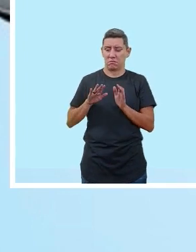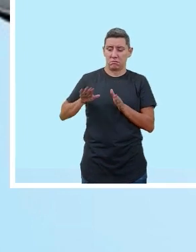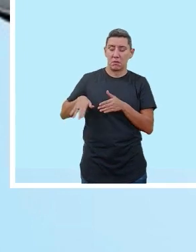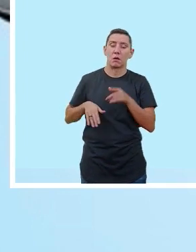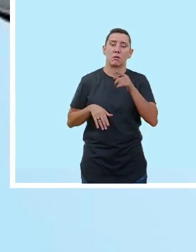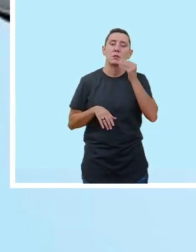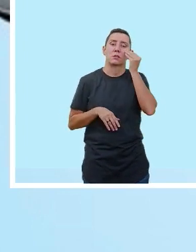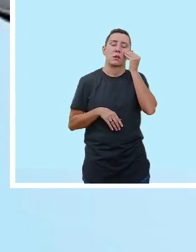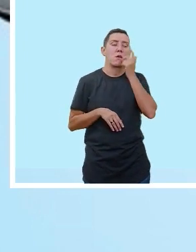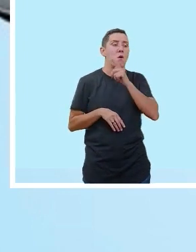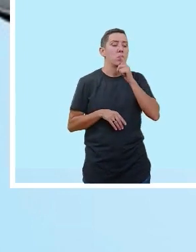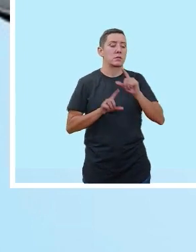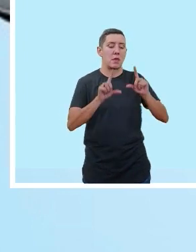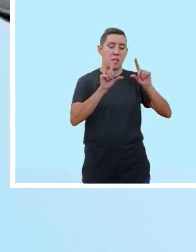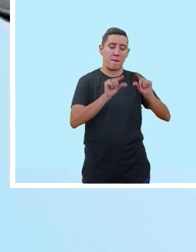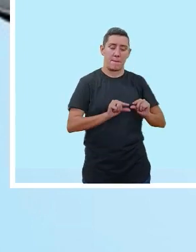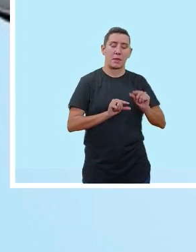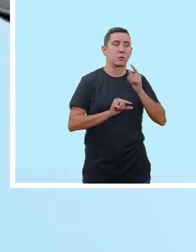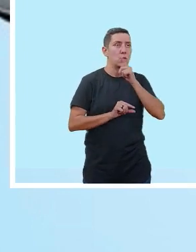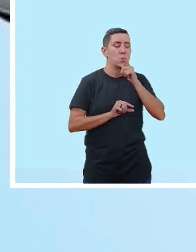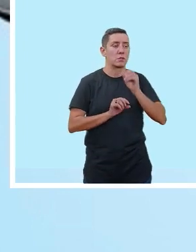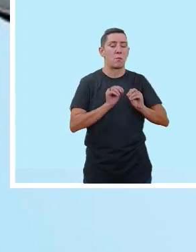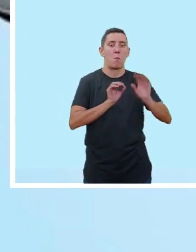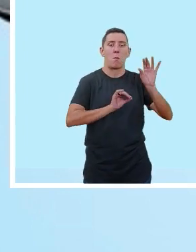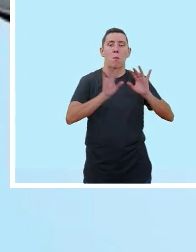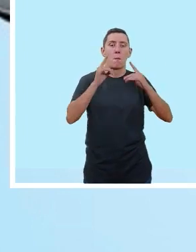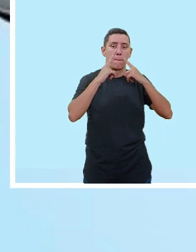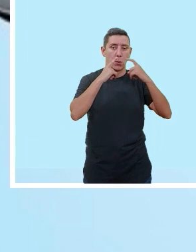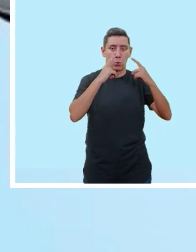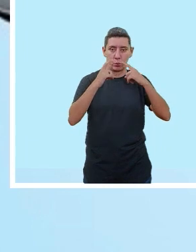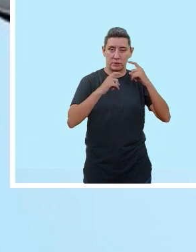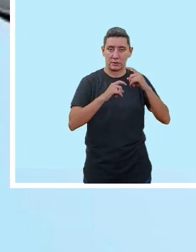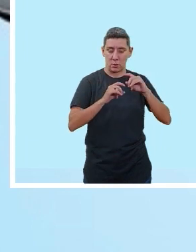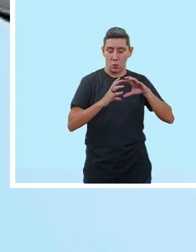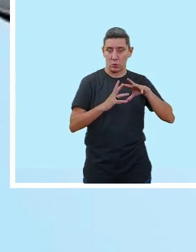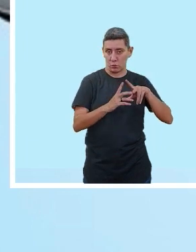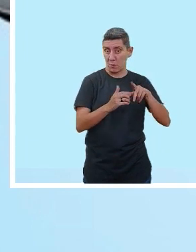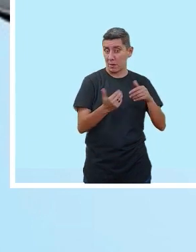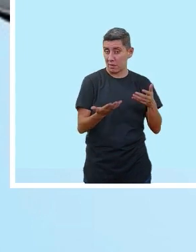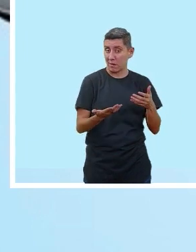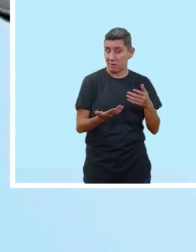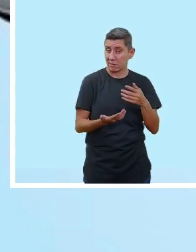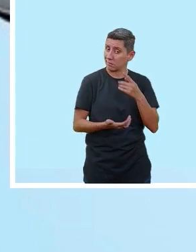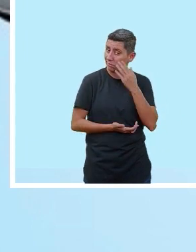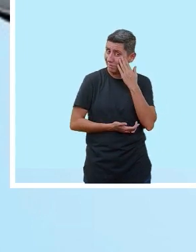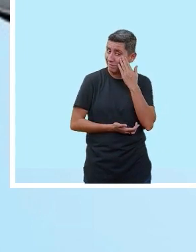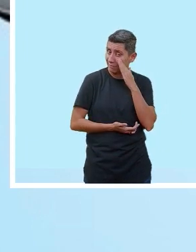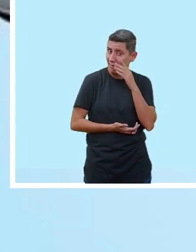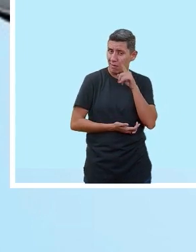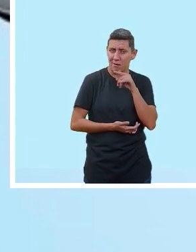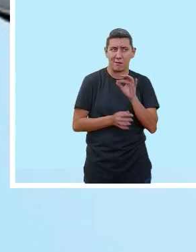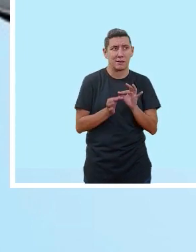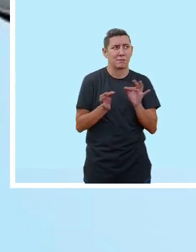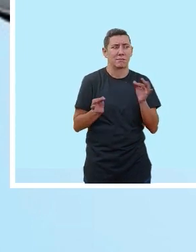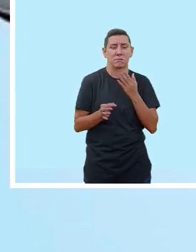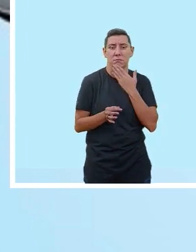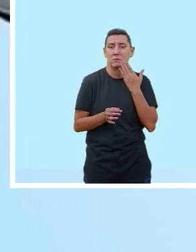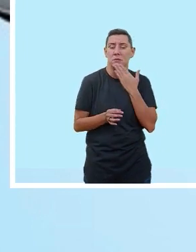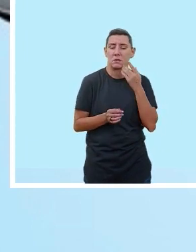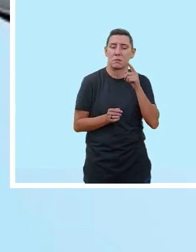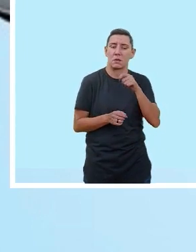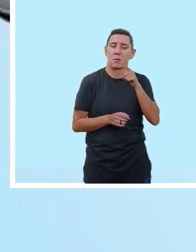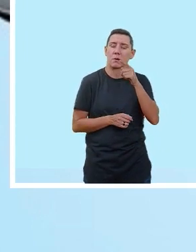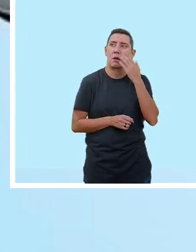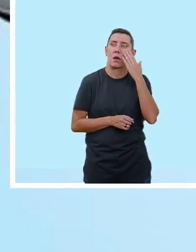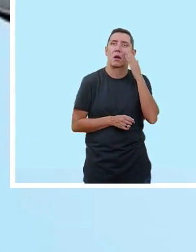na redução do efeito estufa. Tá? Um exemplo bem simples, mas só para a gente entender aonde